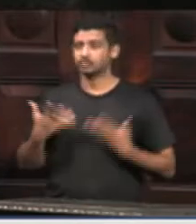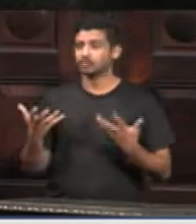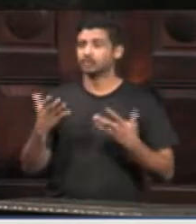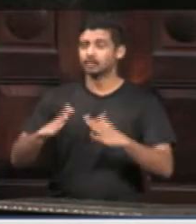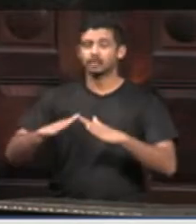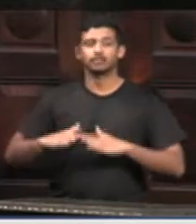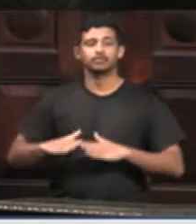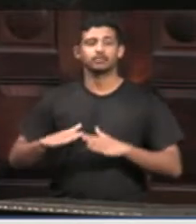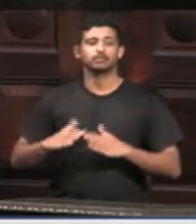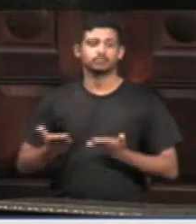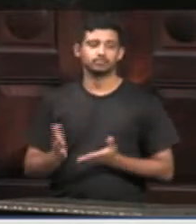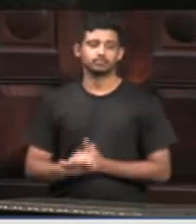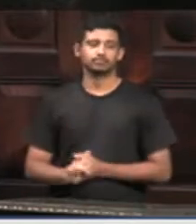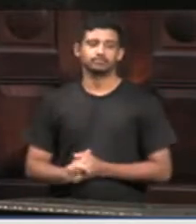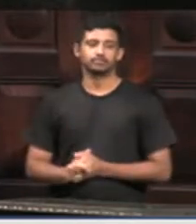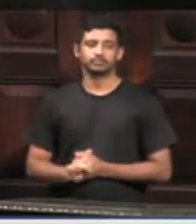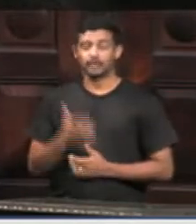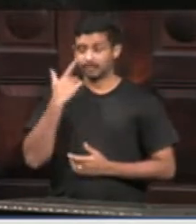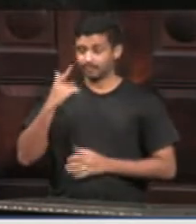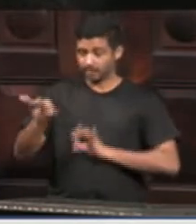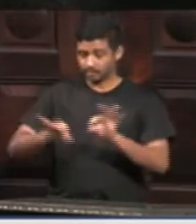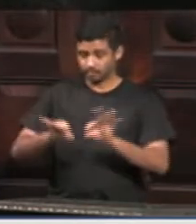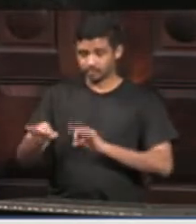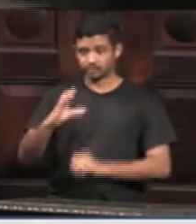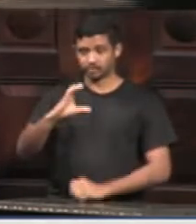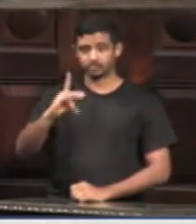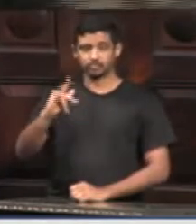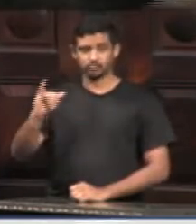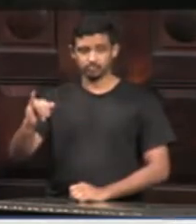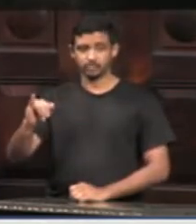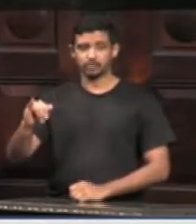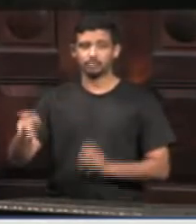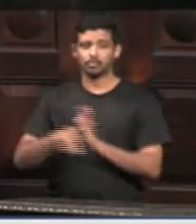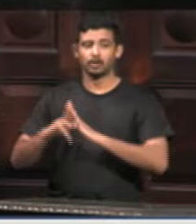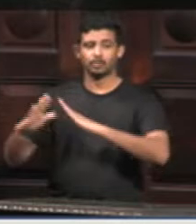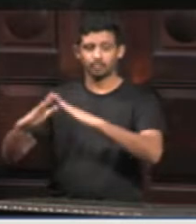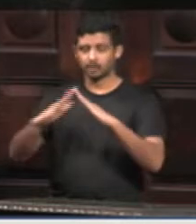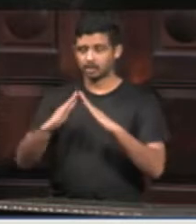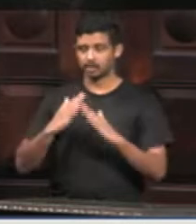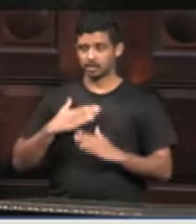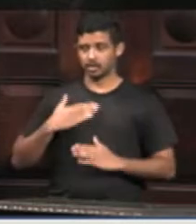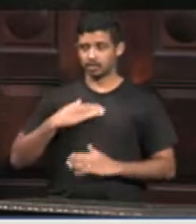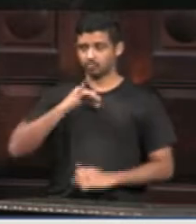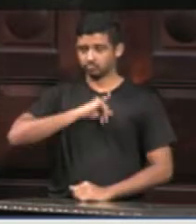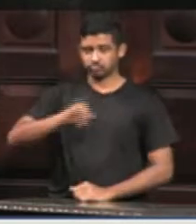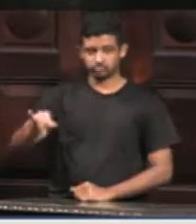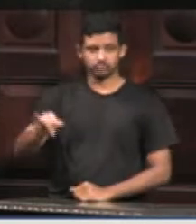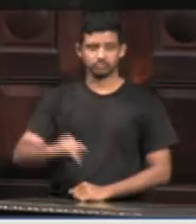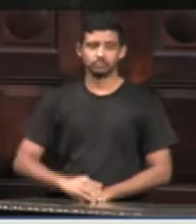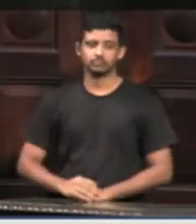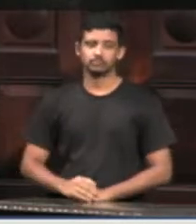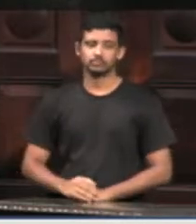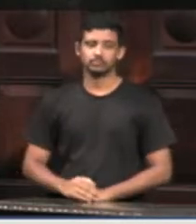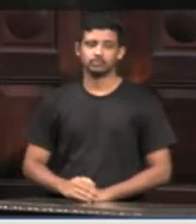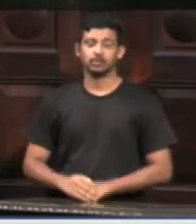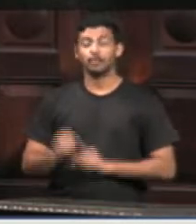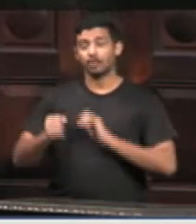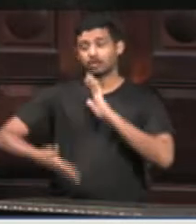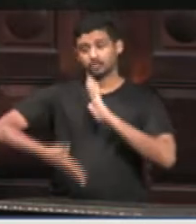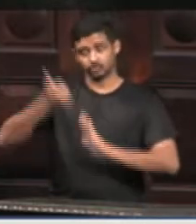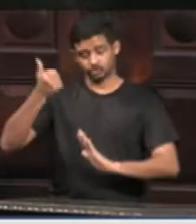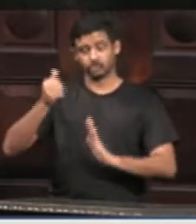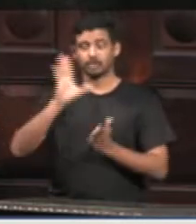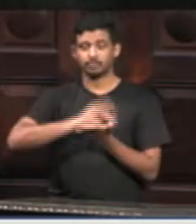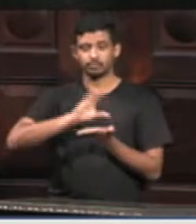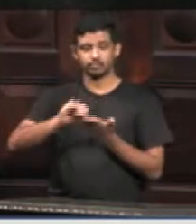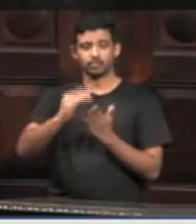solicitar que o projeto da CPI dos autos de resistência, do qual fui relator, pudesse ser retirado de pauta